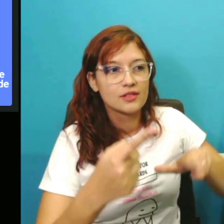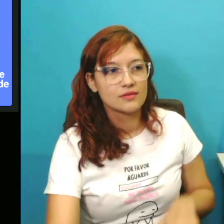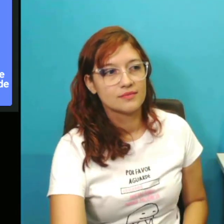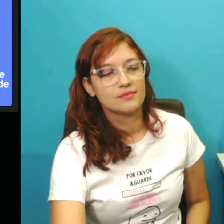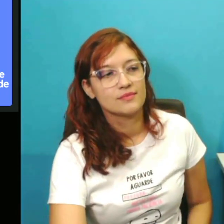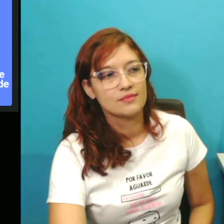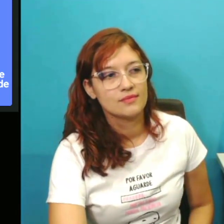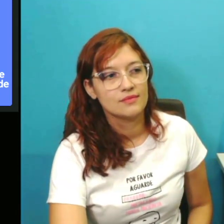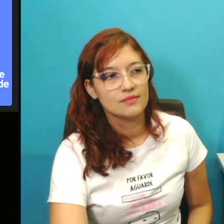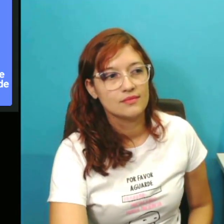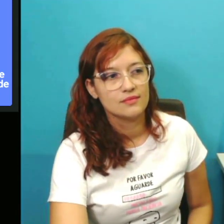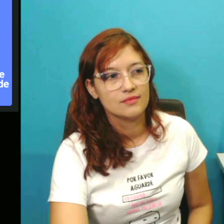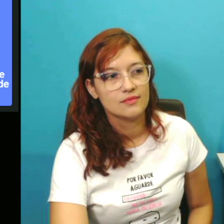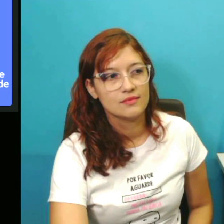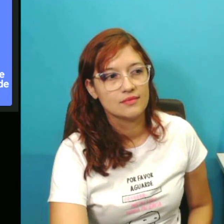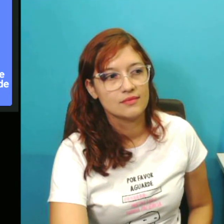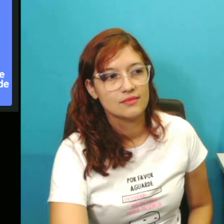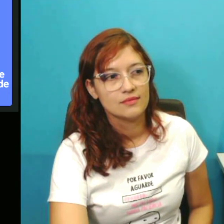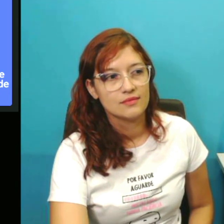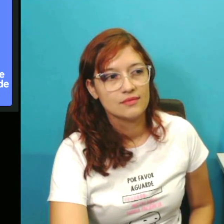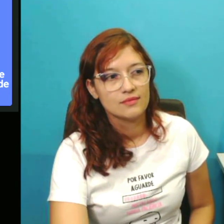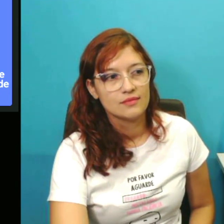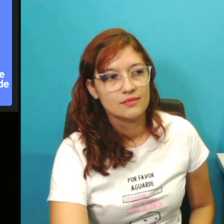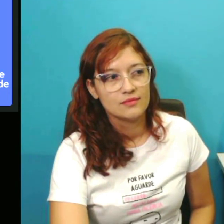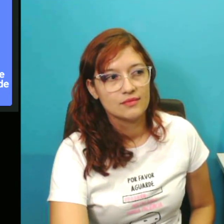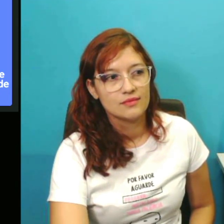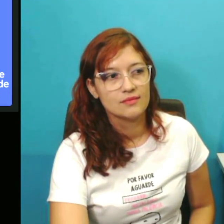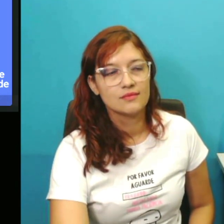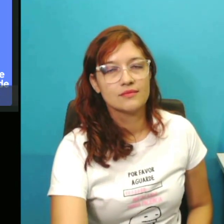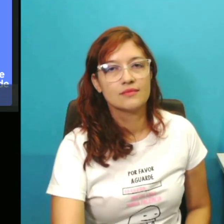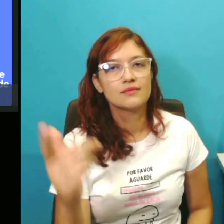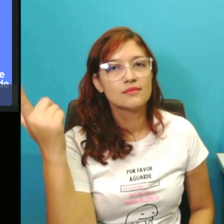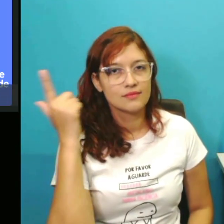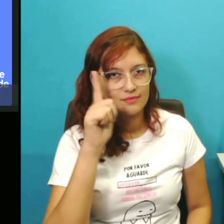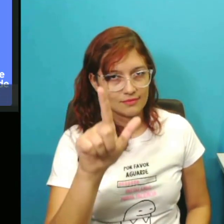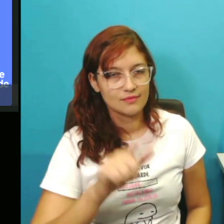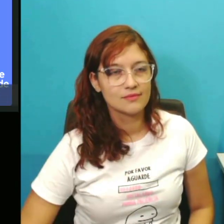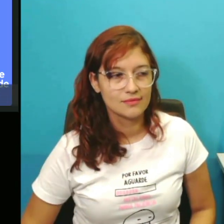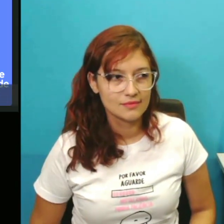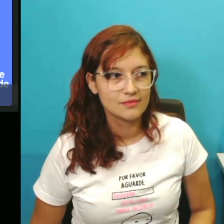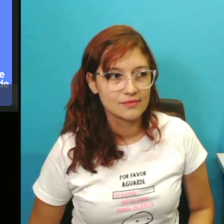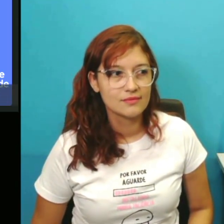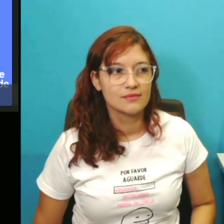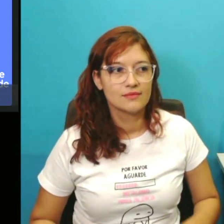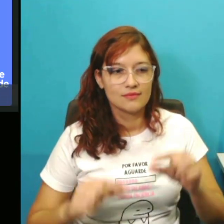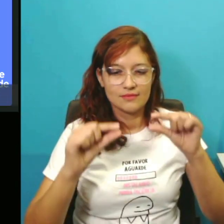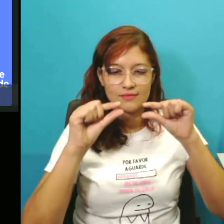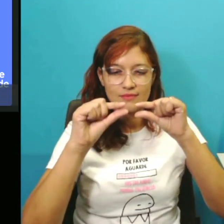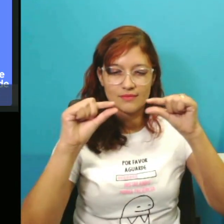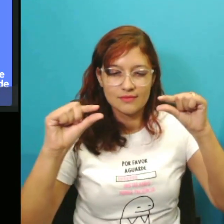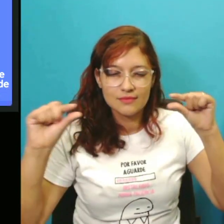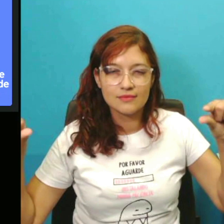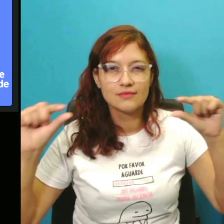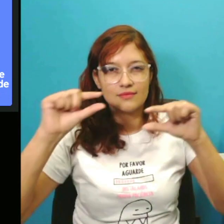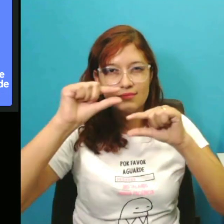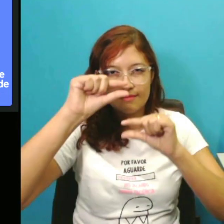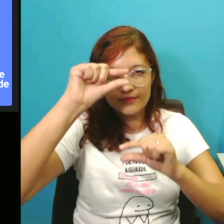incidir o laser. E esse é o resultado obtido.